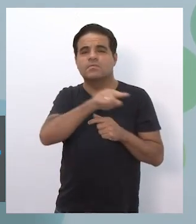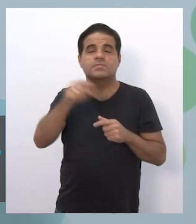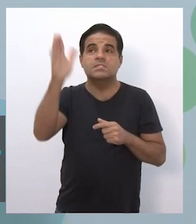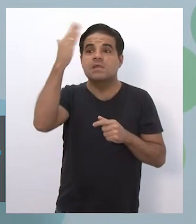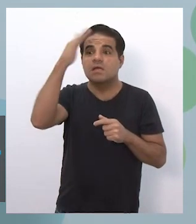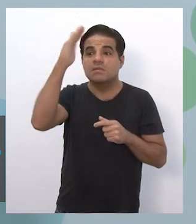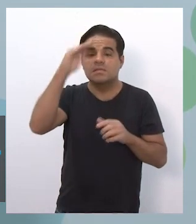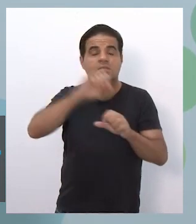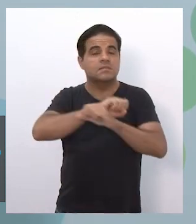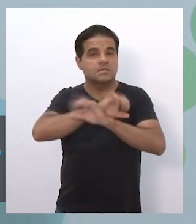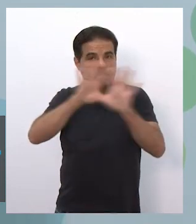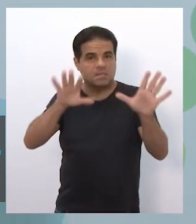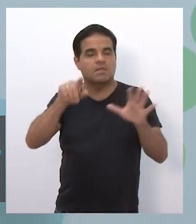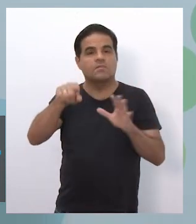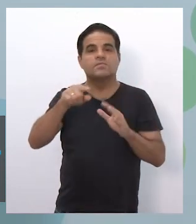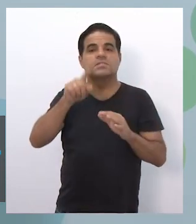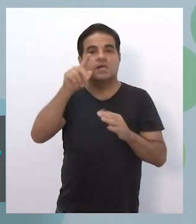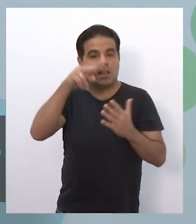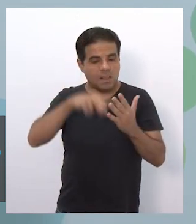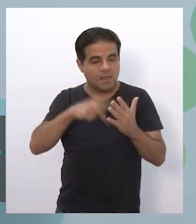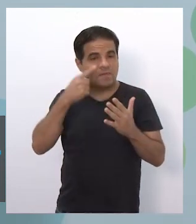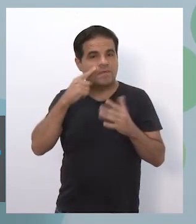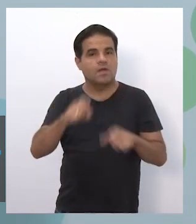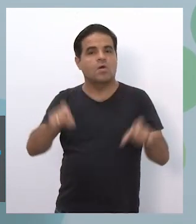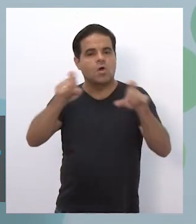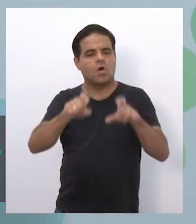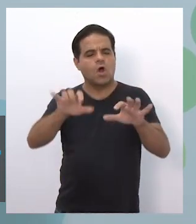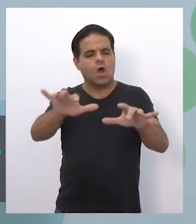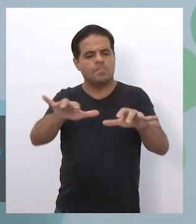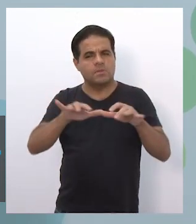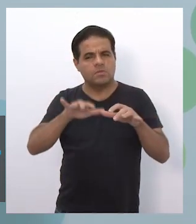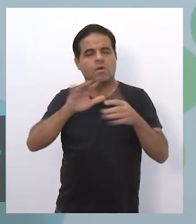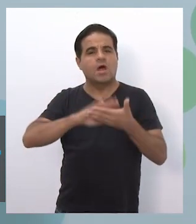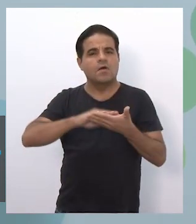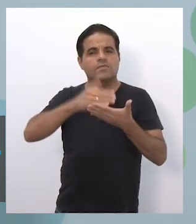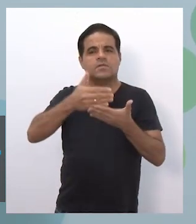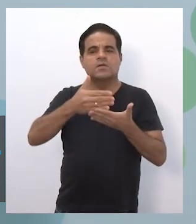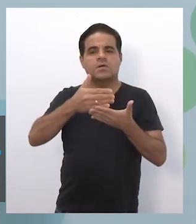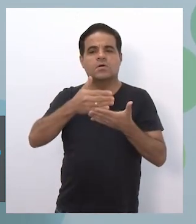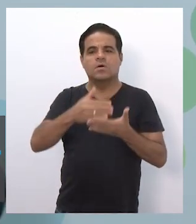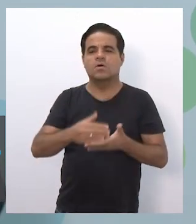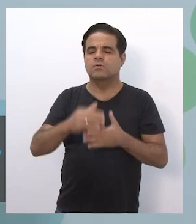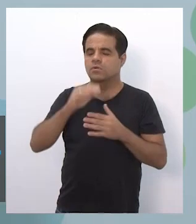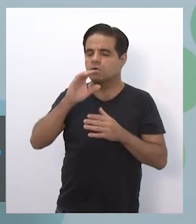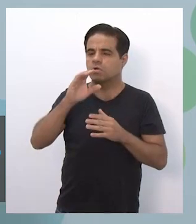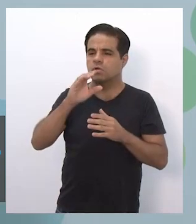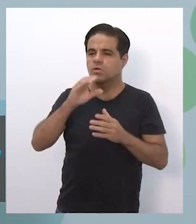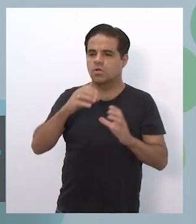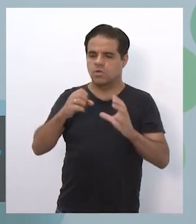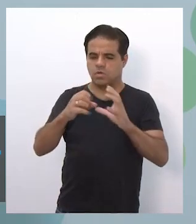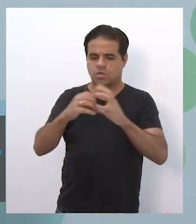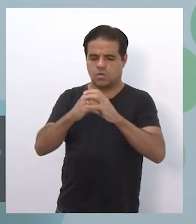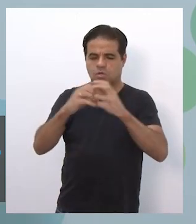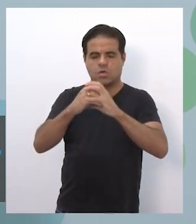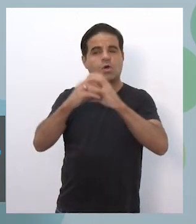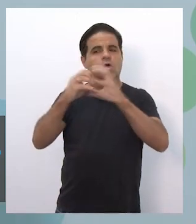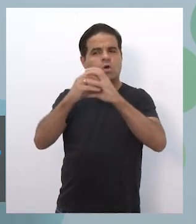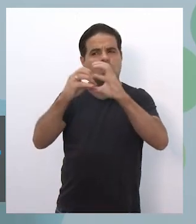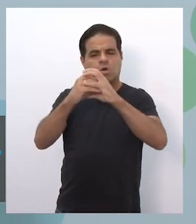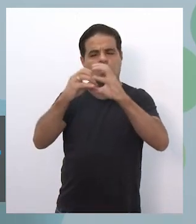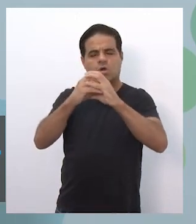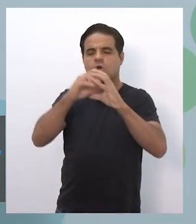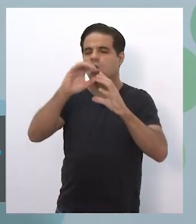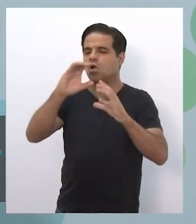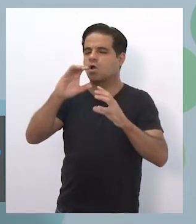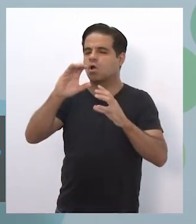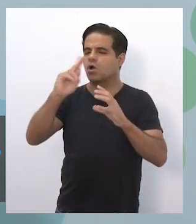entenderem? Então, você liga o computador e aí você abre o Chrome, vamos, né, sem fazer propaganda, mas é o navegador Chrome que é o mais